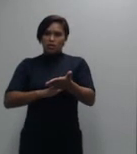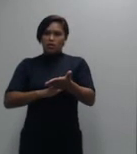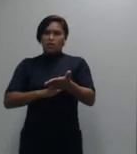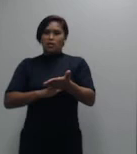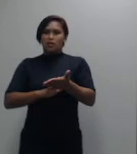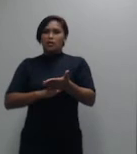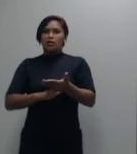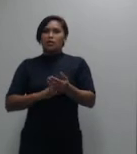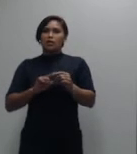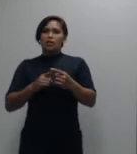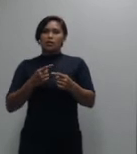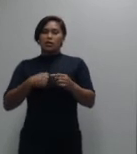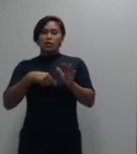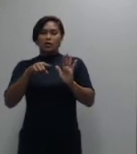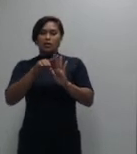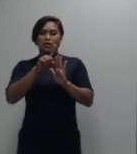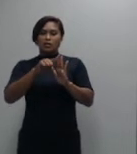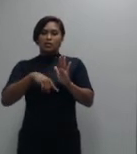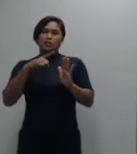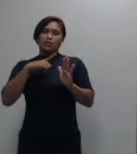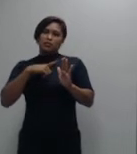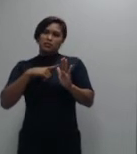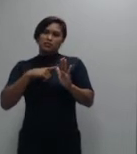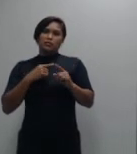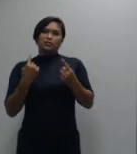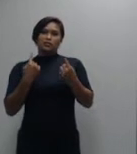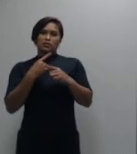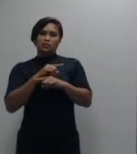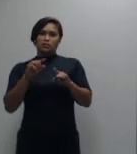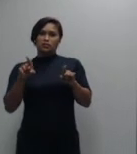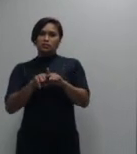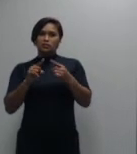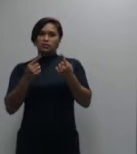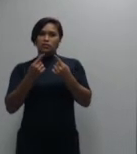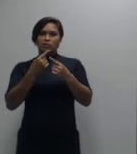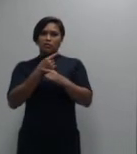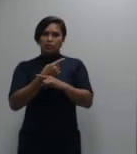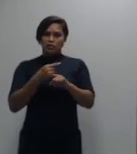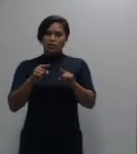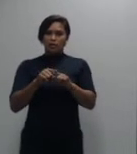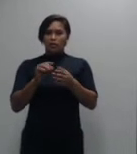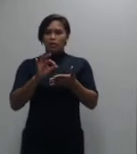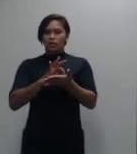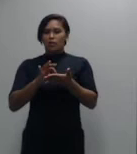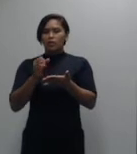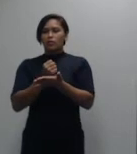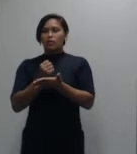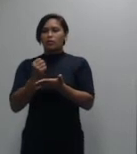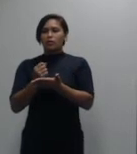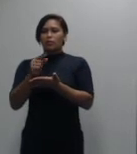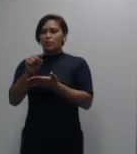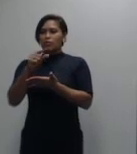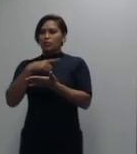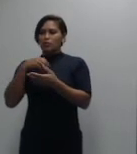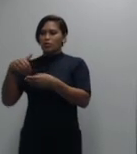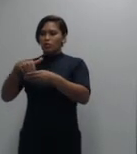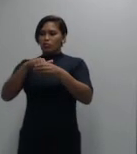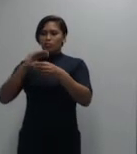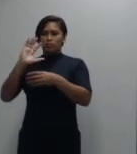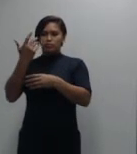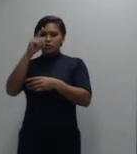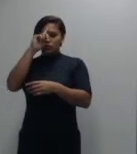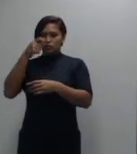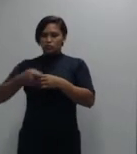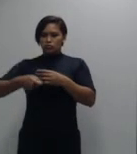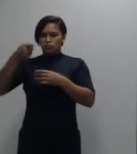e no caso temos embargos de declaração opostos ao acórdão que julgou é